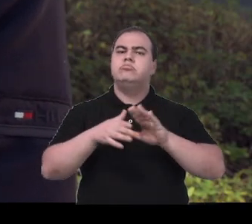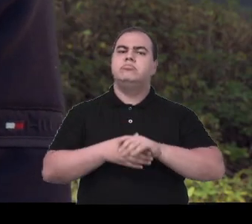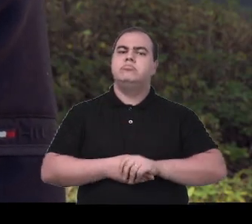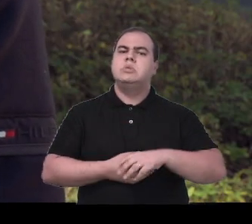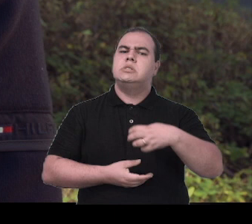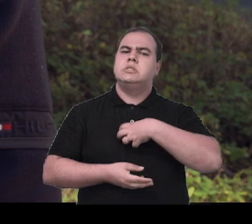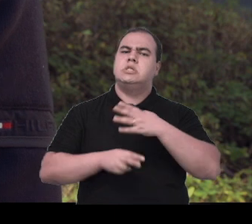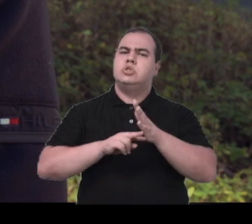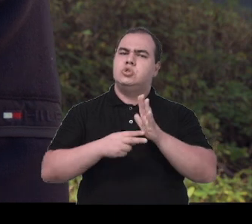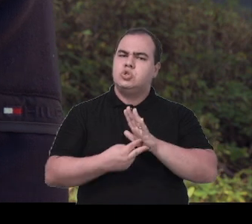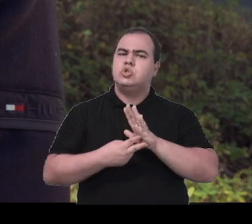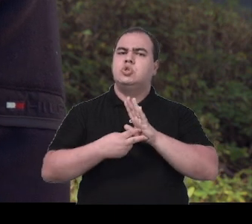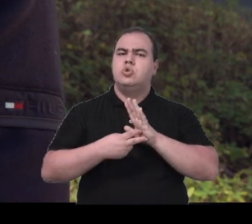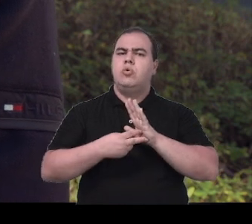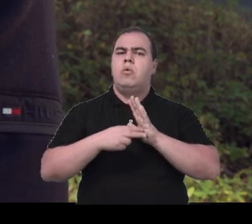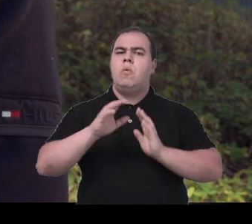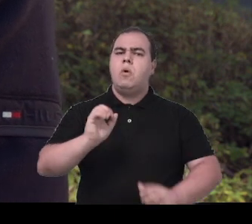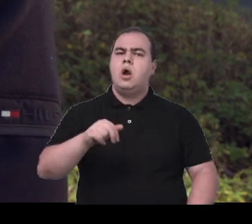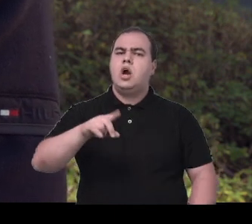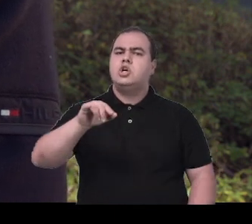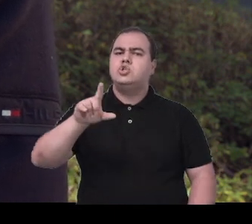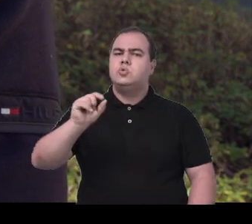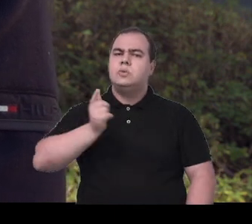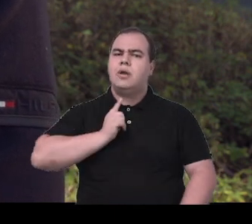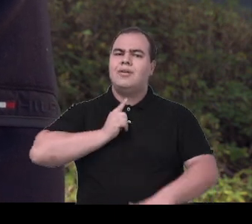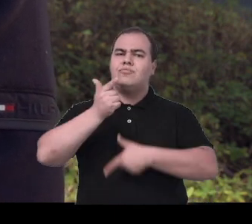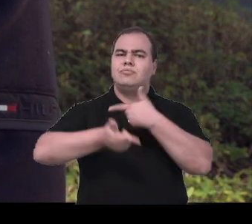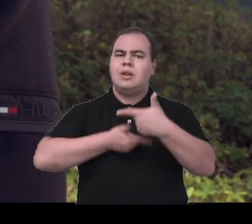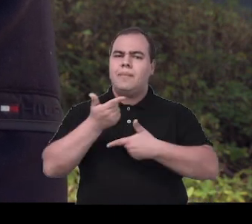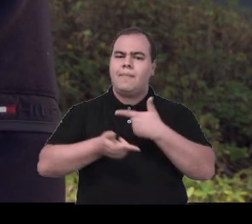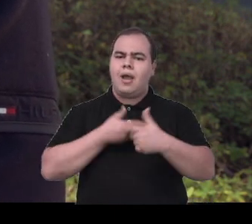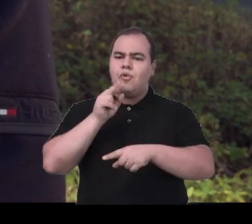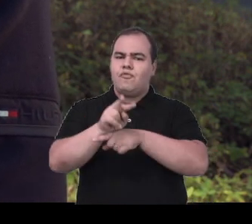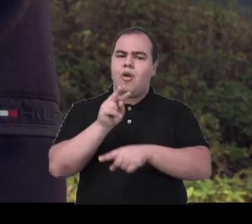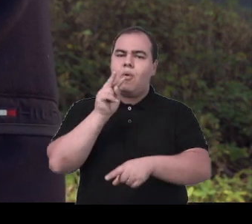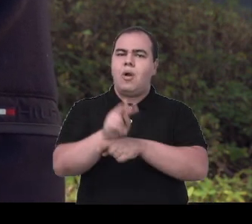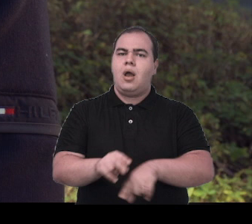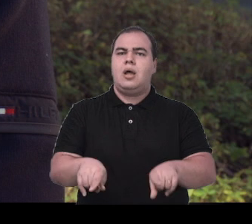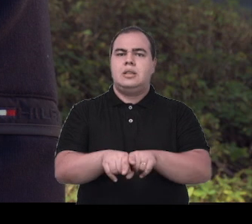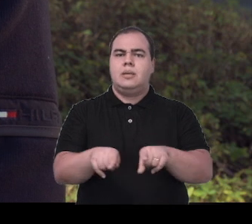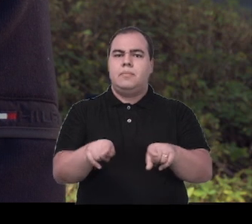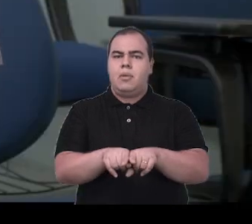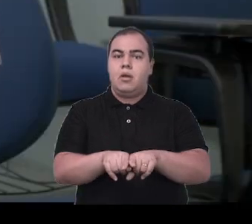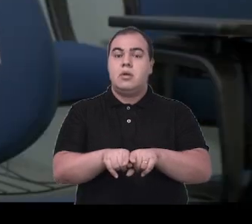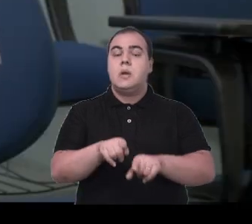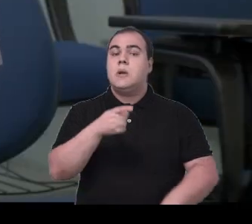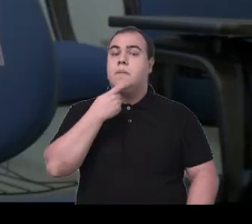tempo, o Cândido teve um trabalho de vanguarda na questão da psiquiatria, principalmente na questão da saúde